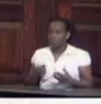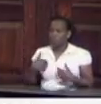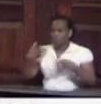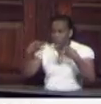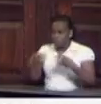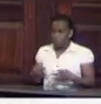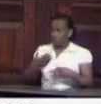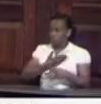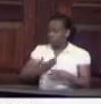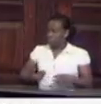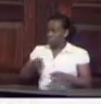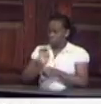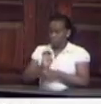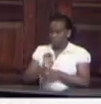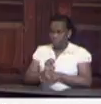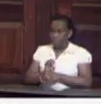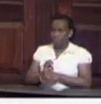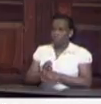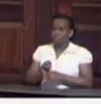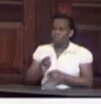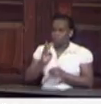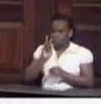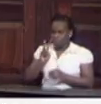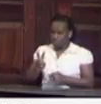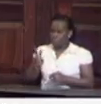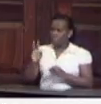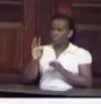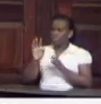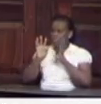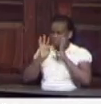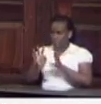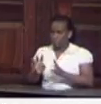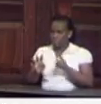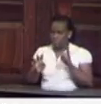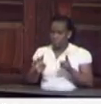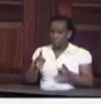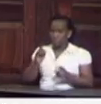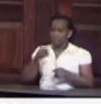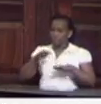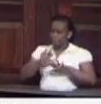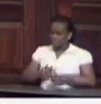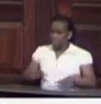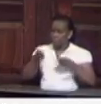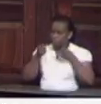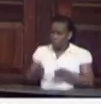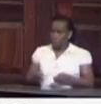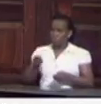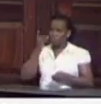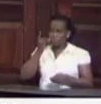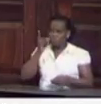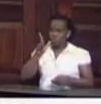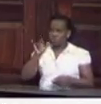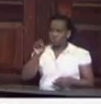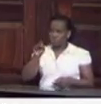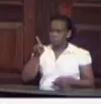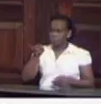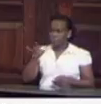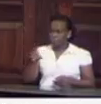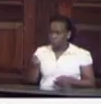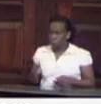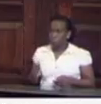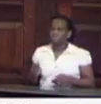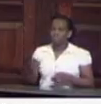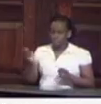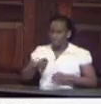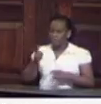que se o governo do Estado escutar a voz serena, tranquila e firme e experiente do deputado Luiz Paulo, nós poderemos